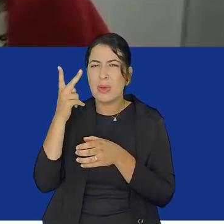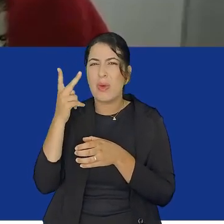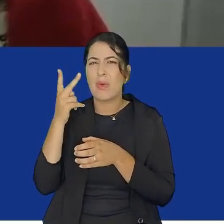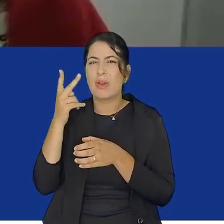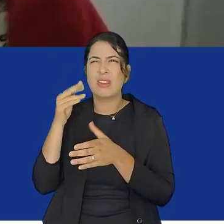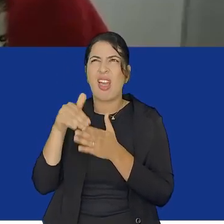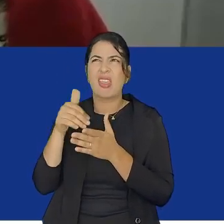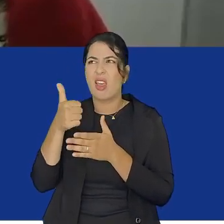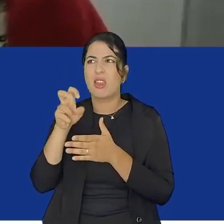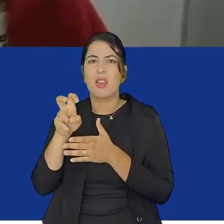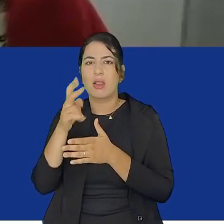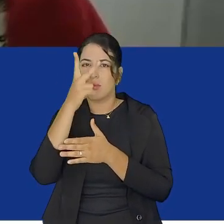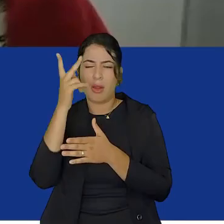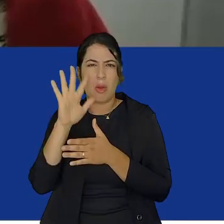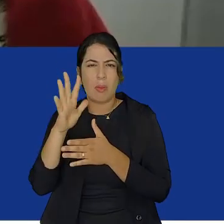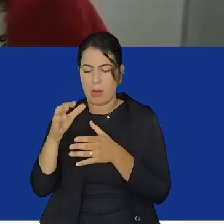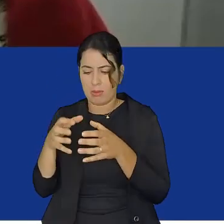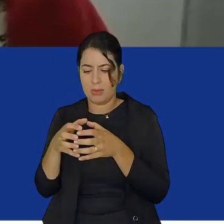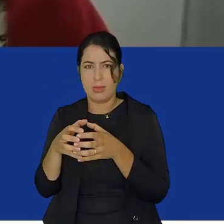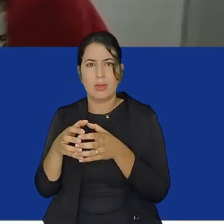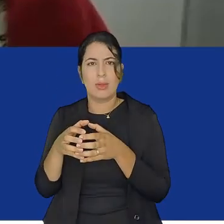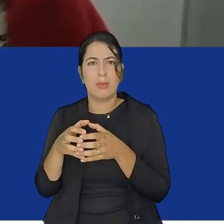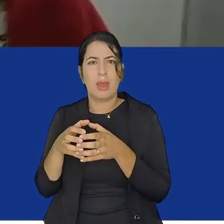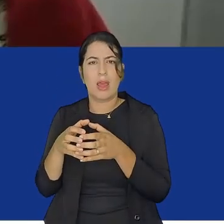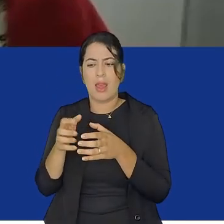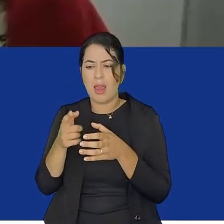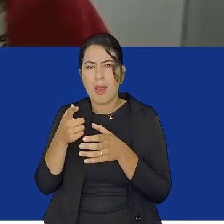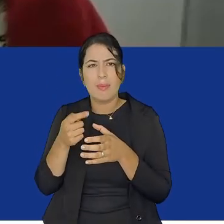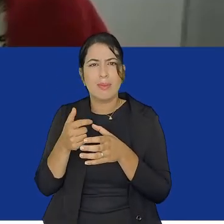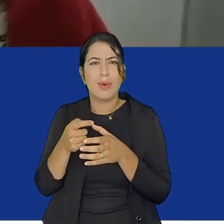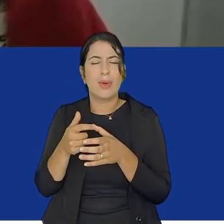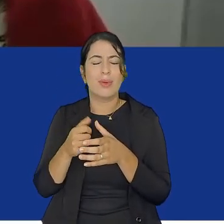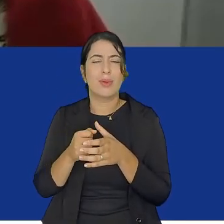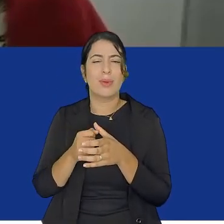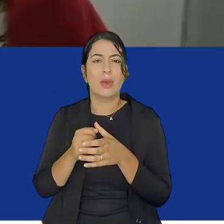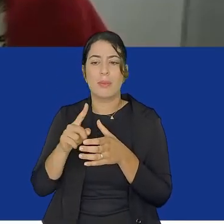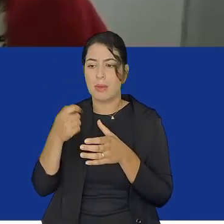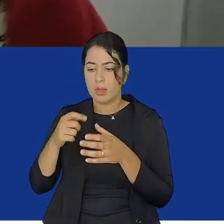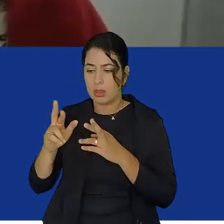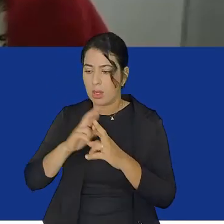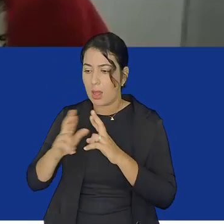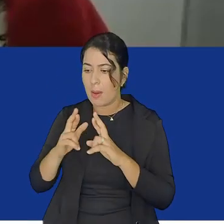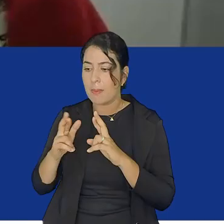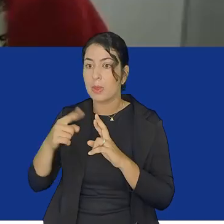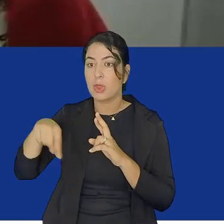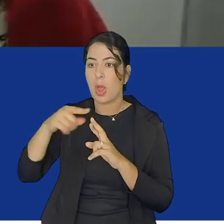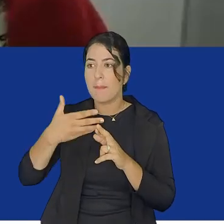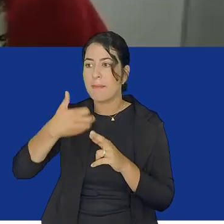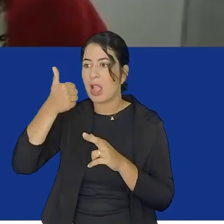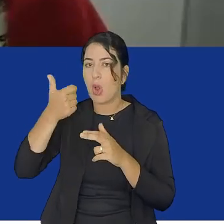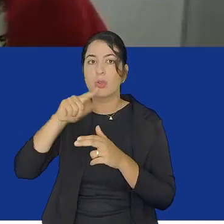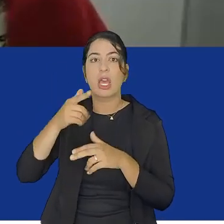intencionalmente de achar um caminho possível, né? Nessa noção de não é bem o que eu queria, não é o que o outro queria, mas é o melhor que a gente